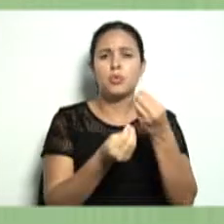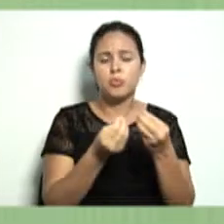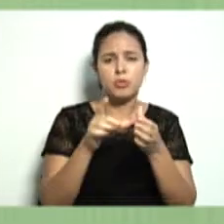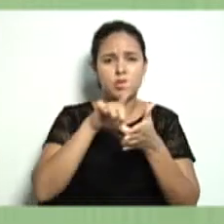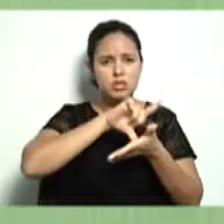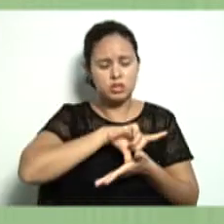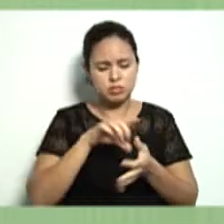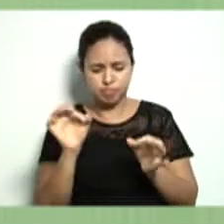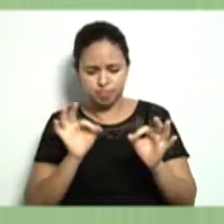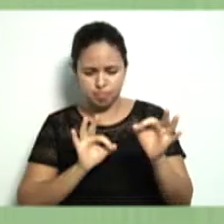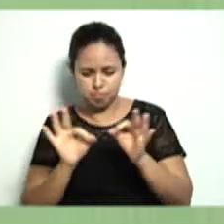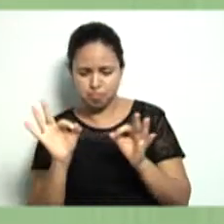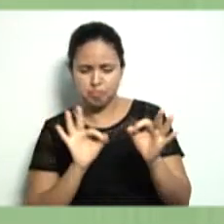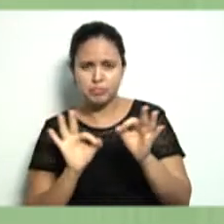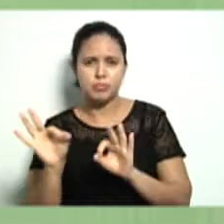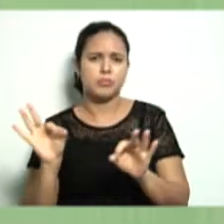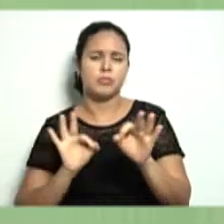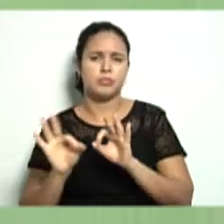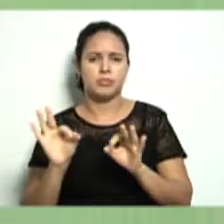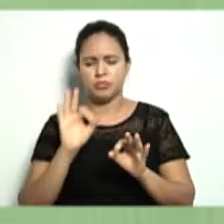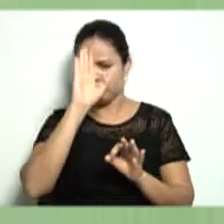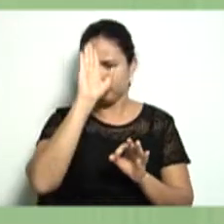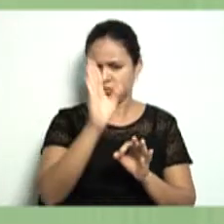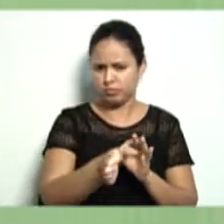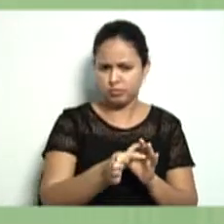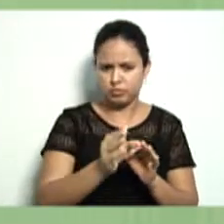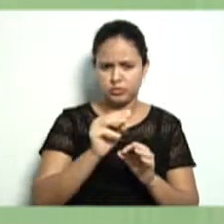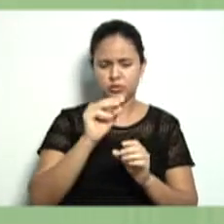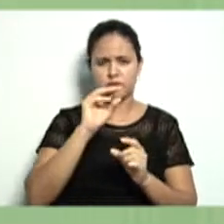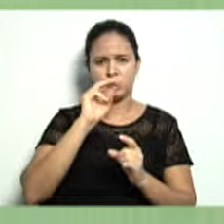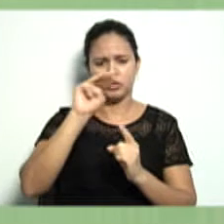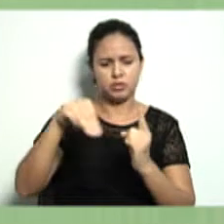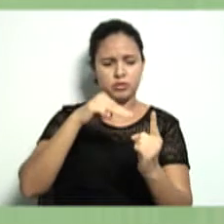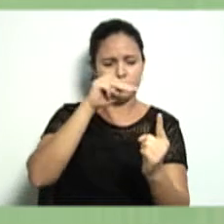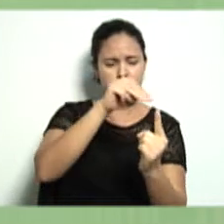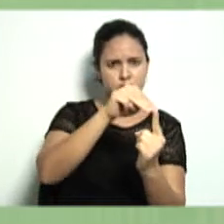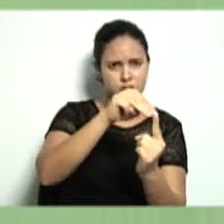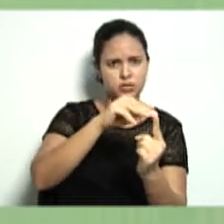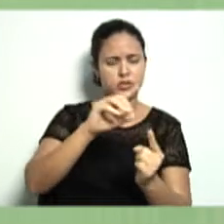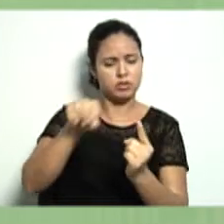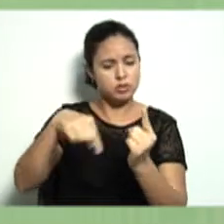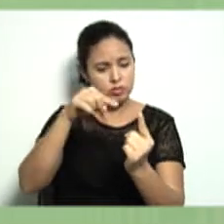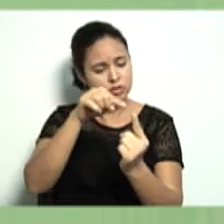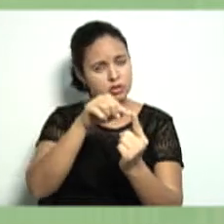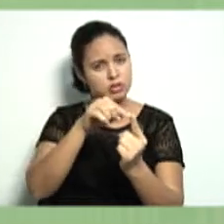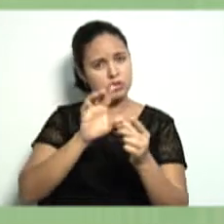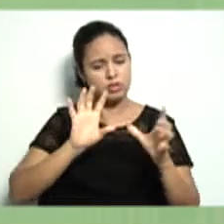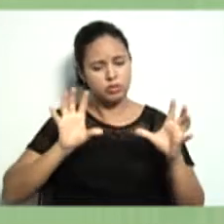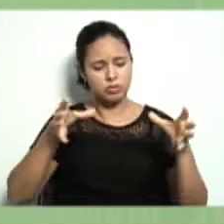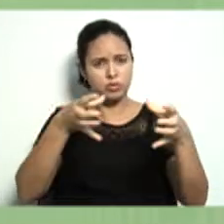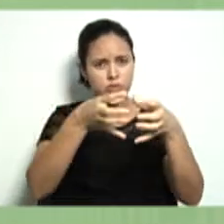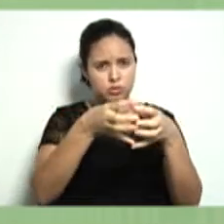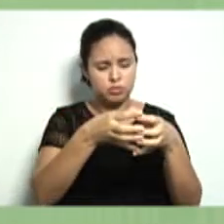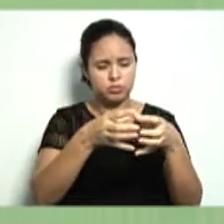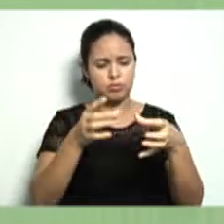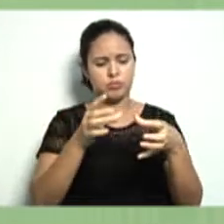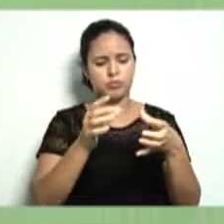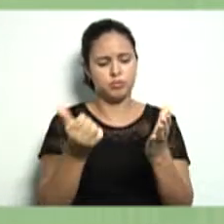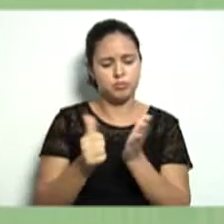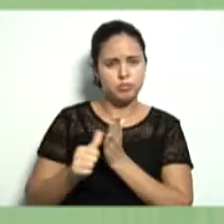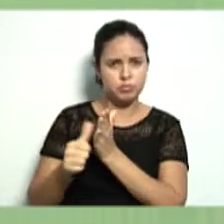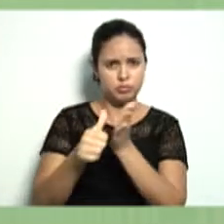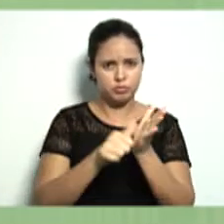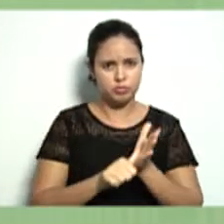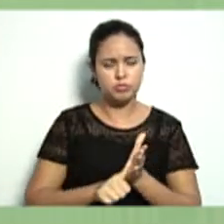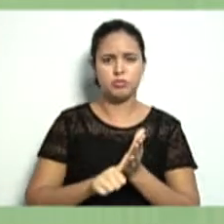fazer um planejamento estratégico, definir metas, sozinho, jamais. Conjunto com os cooperados,